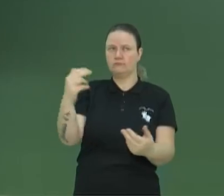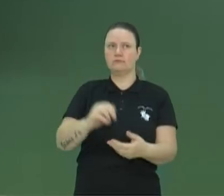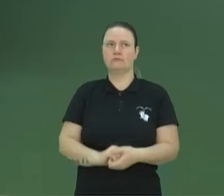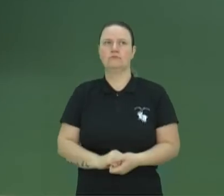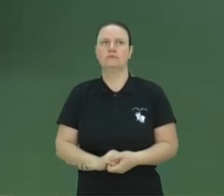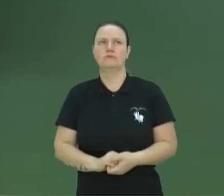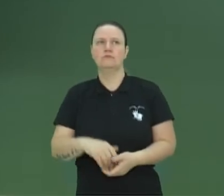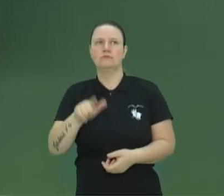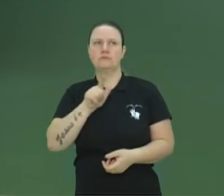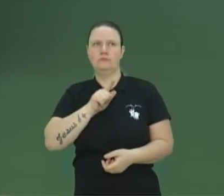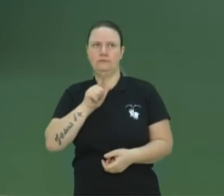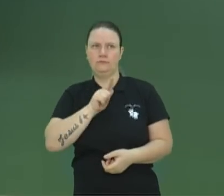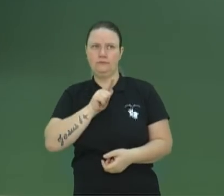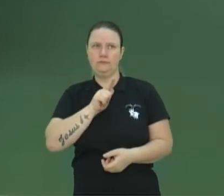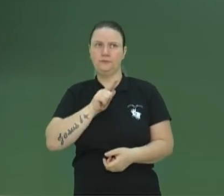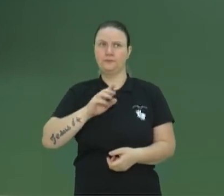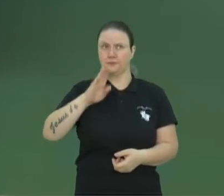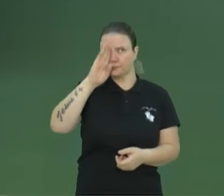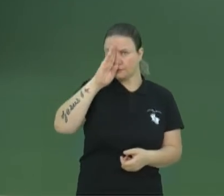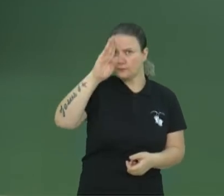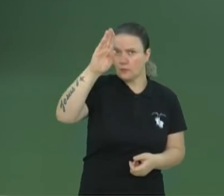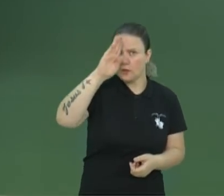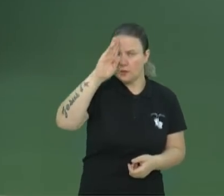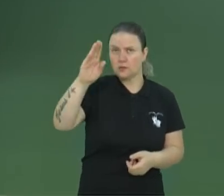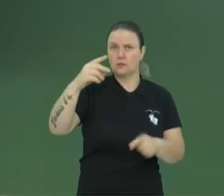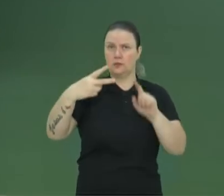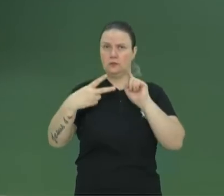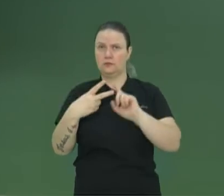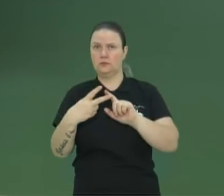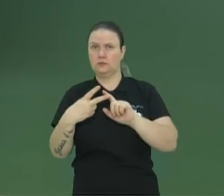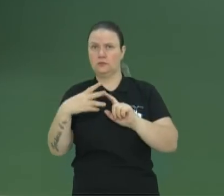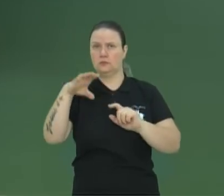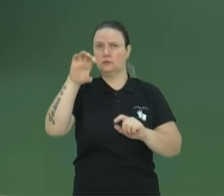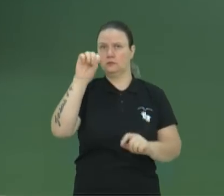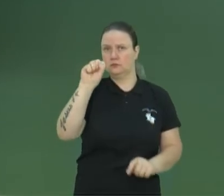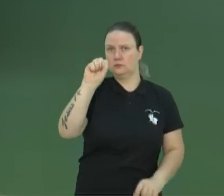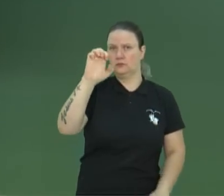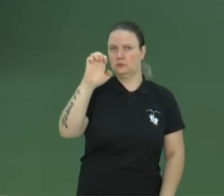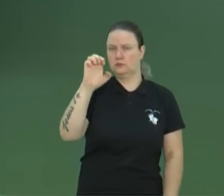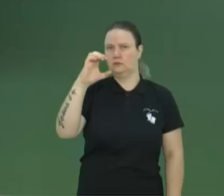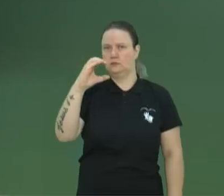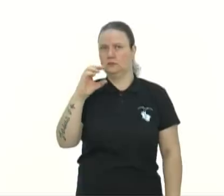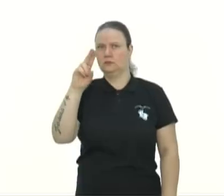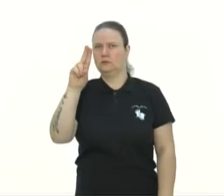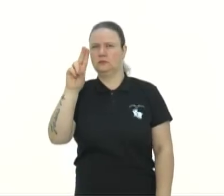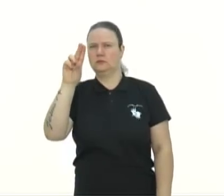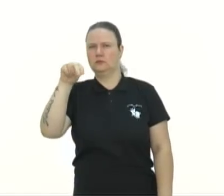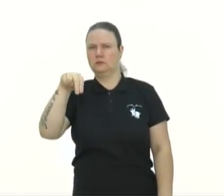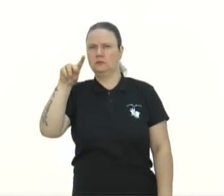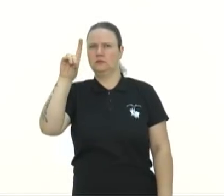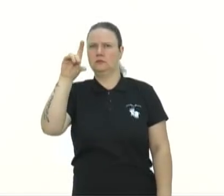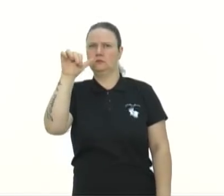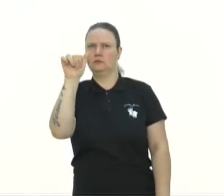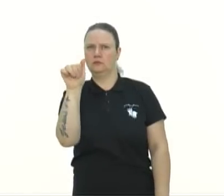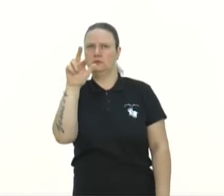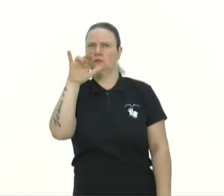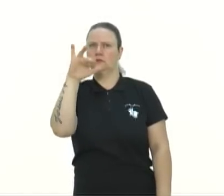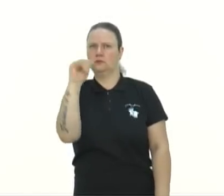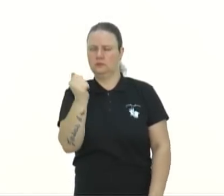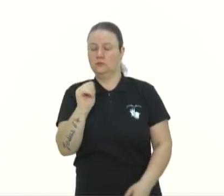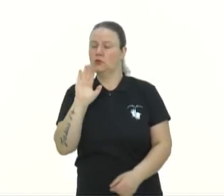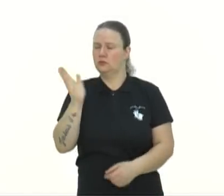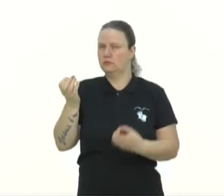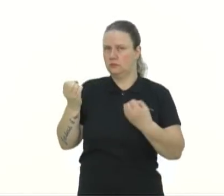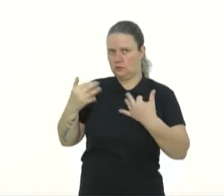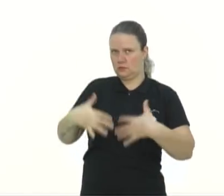outra diagonal a gente chama de diagonal secundária. Mas por que a gente vai utilizar essa diagonal principal, professor? A gente já vai comentar sobre